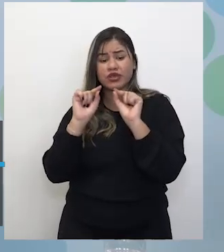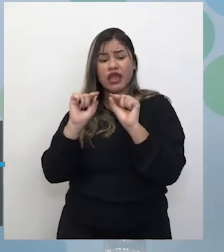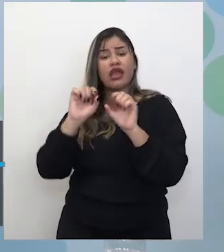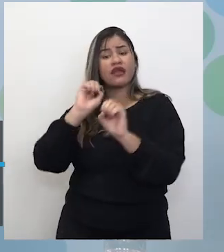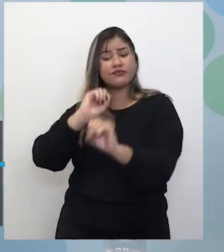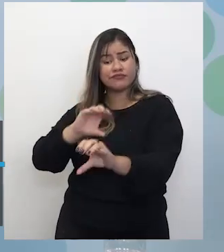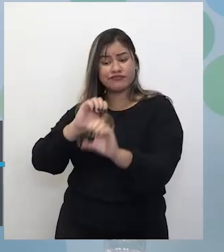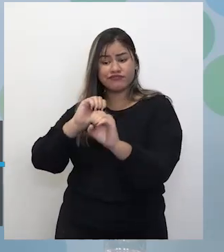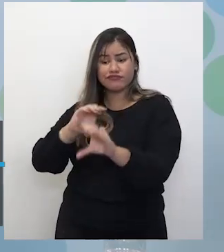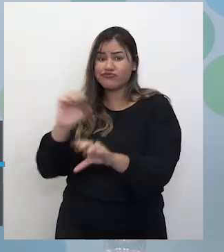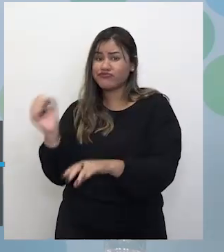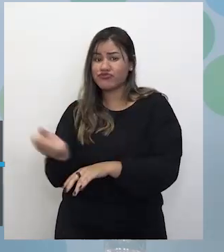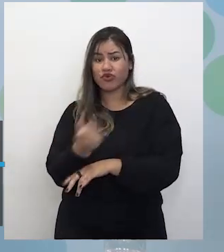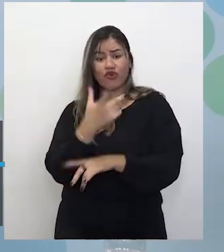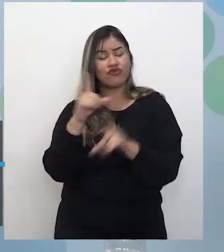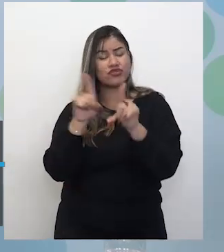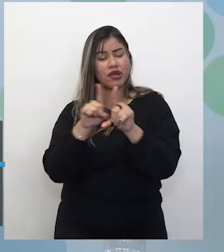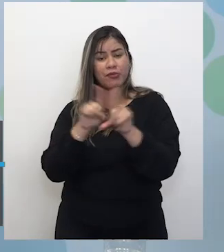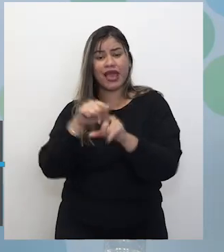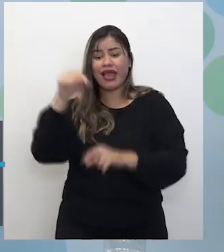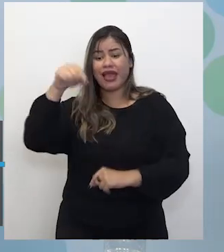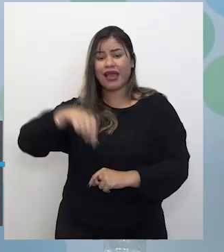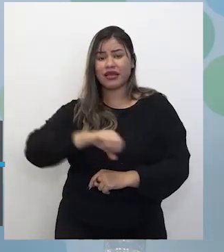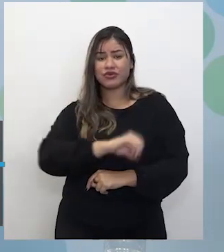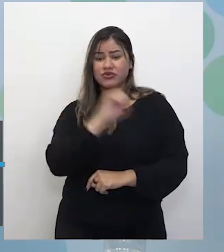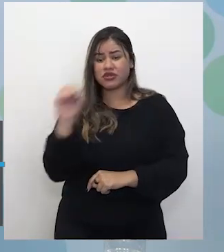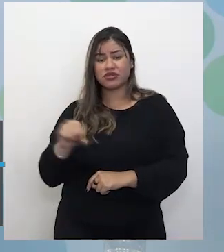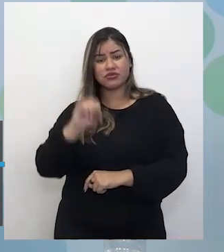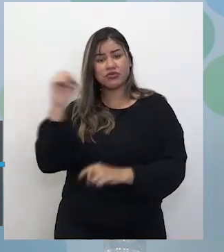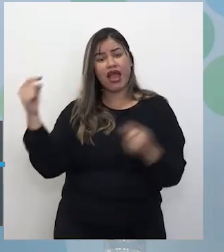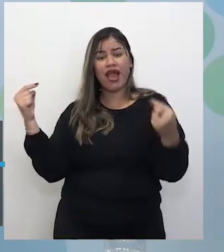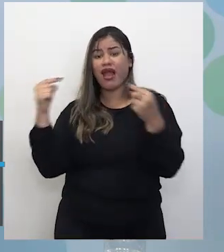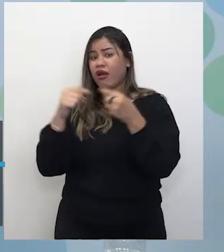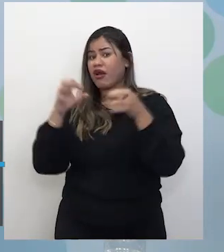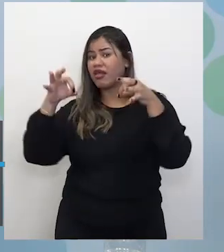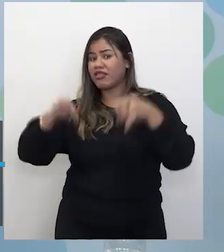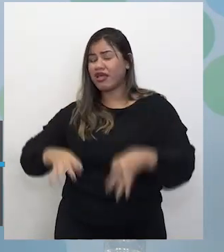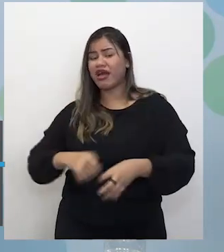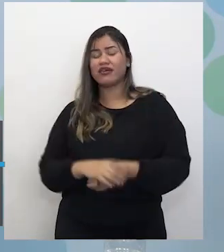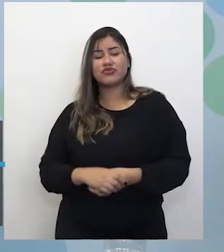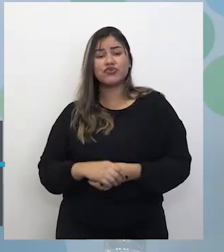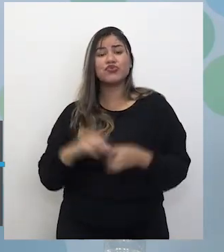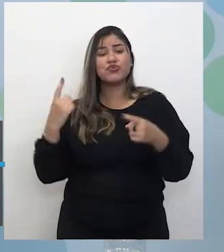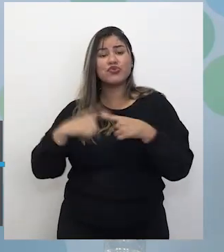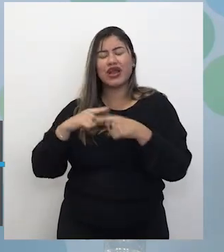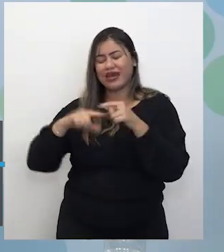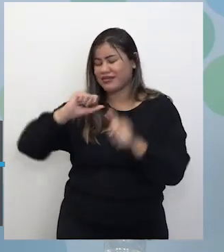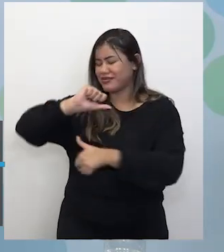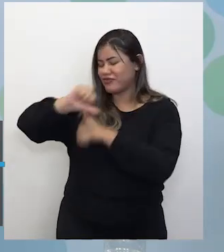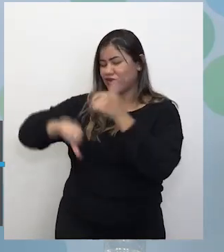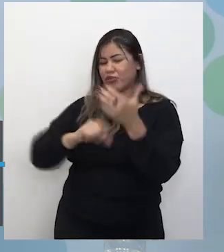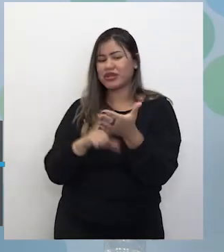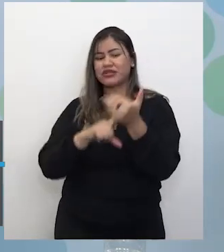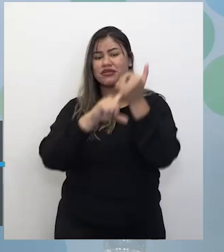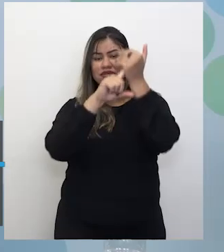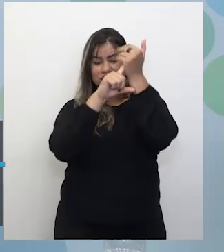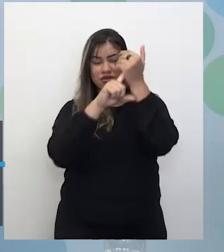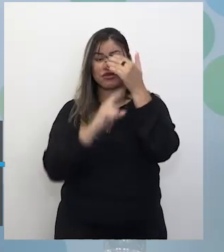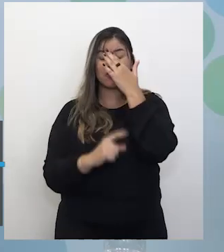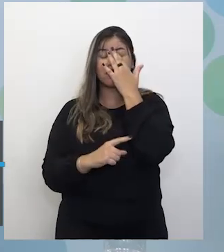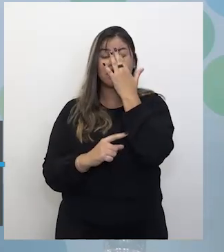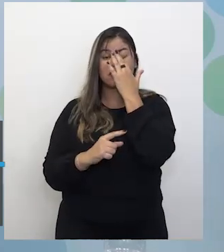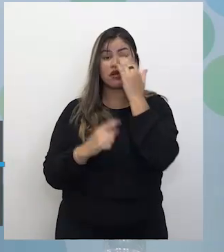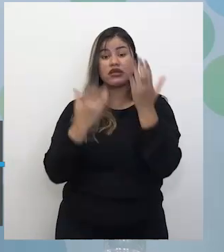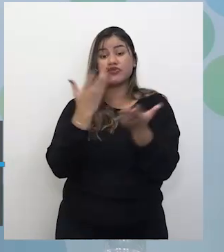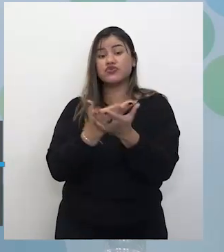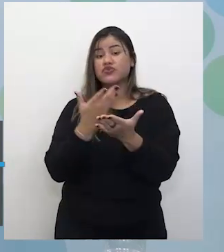atualização. Nós vivemos o centro de mídias como um reflexo sobre as transformações tecnológicas e o estudante estar ali o